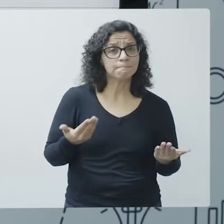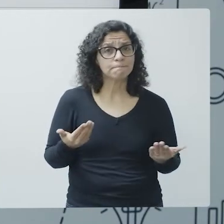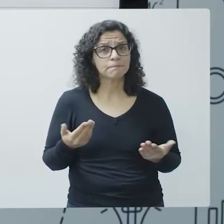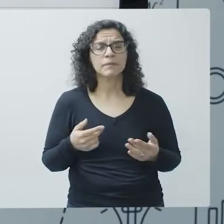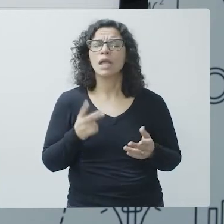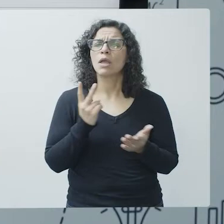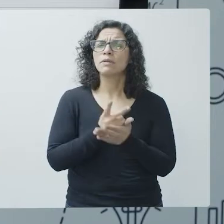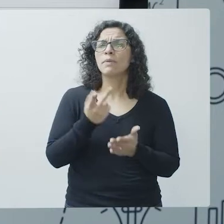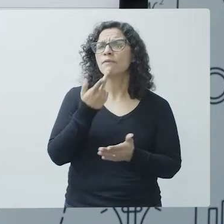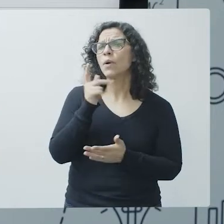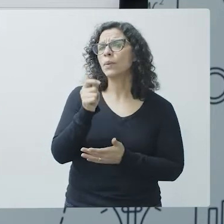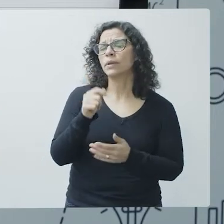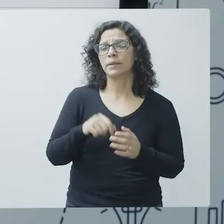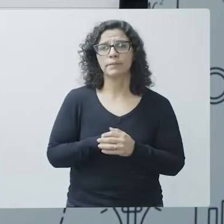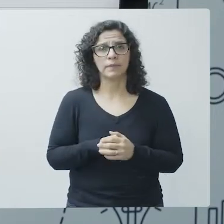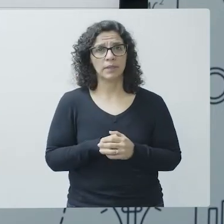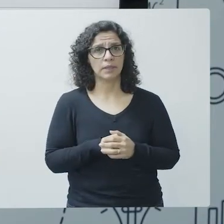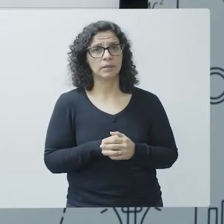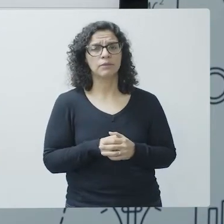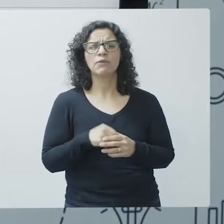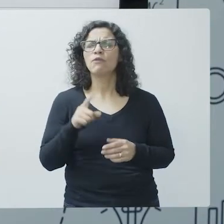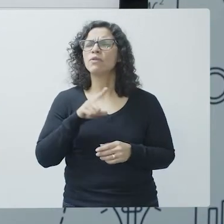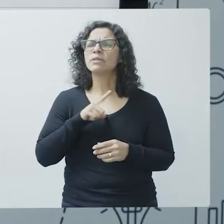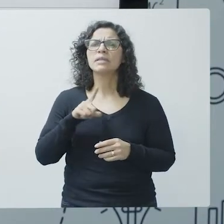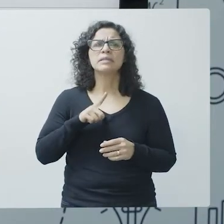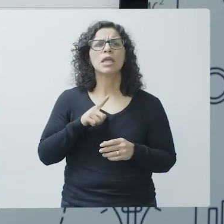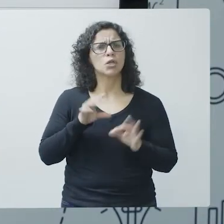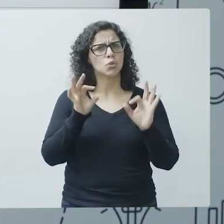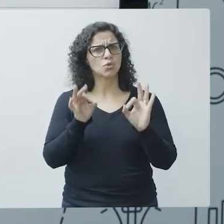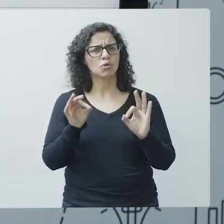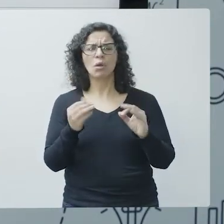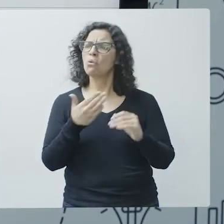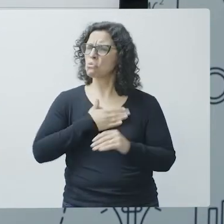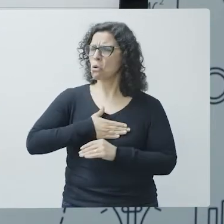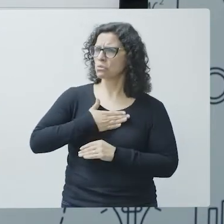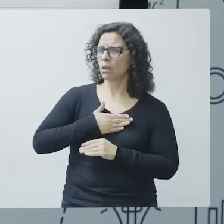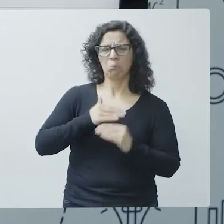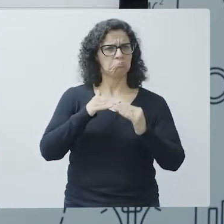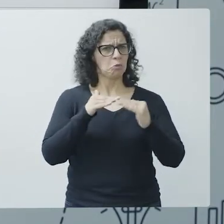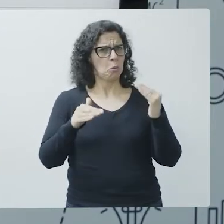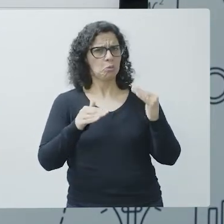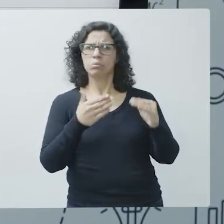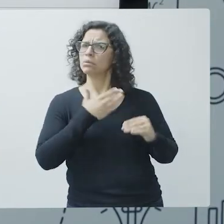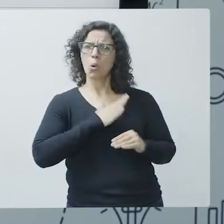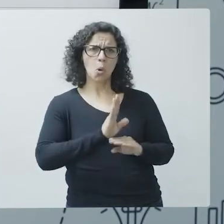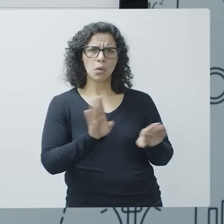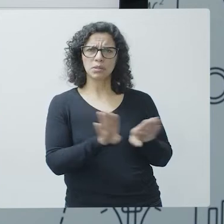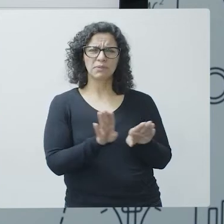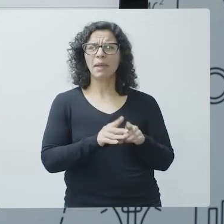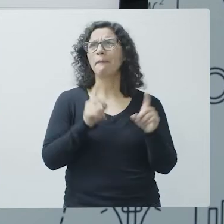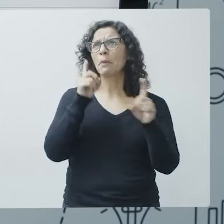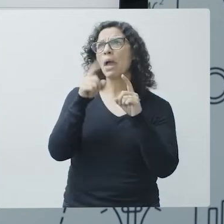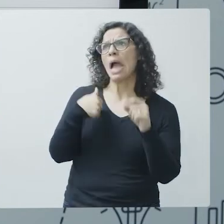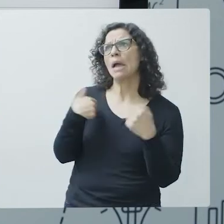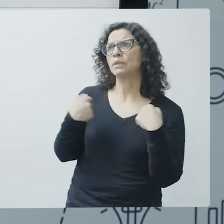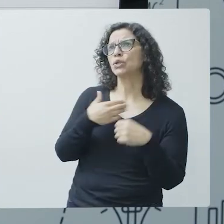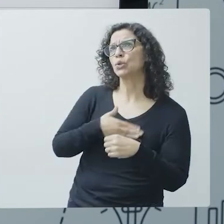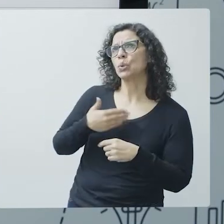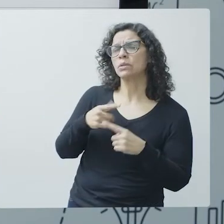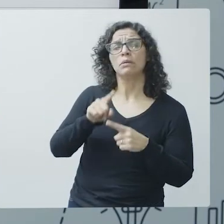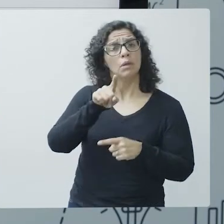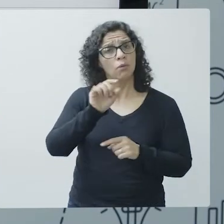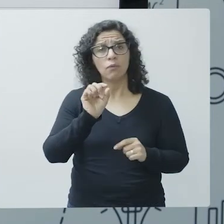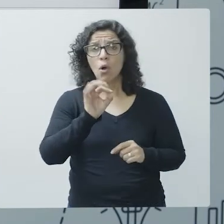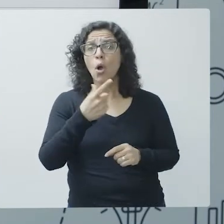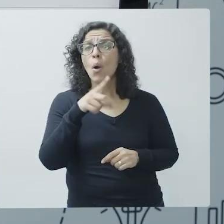Eu sempre gosto de dizer assim para vocês. Vocês têm todo o direito de não gostar, tá? Vocês não precisam ficar preocupados com isso. Você